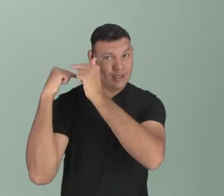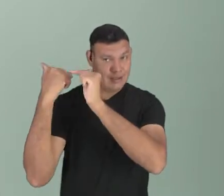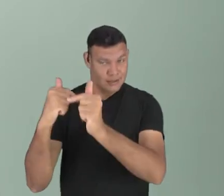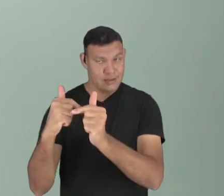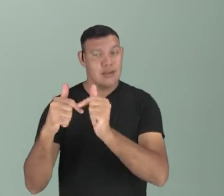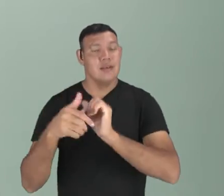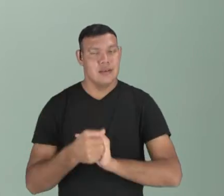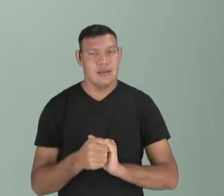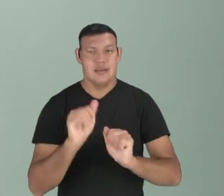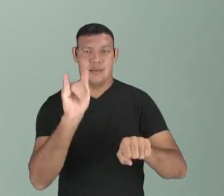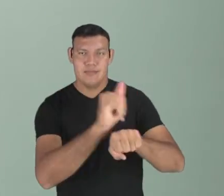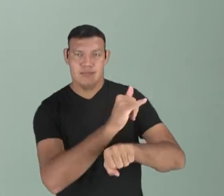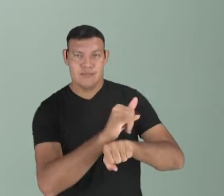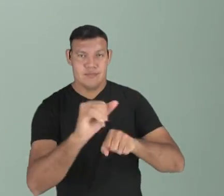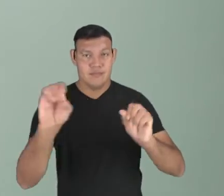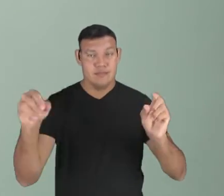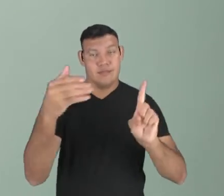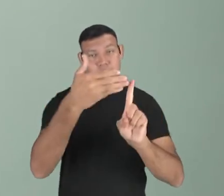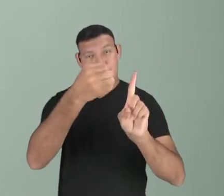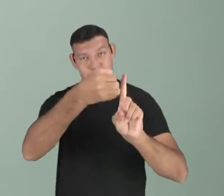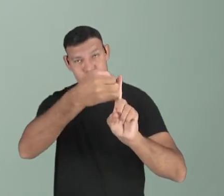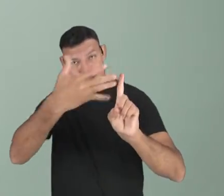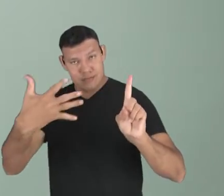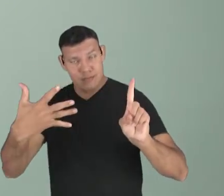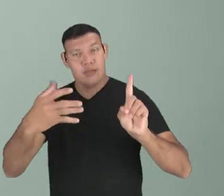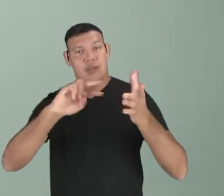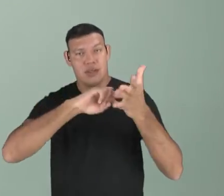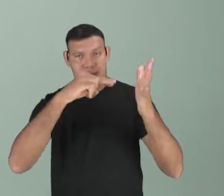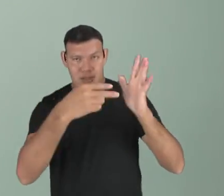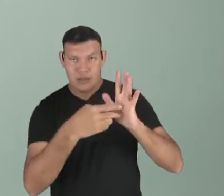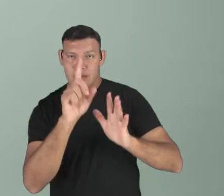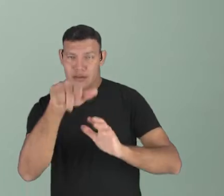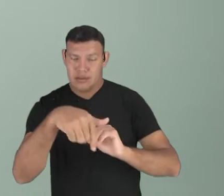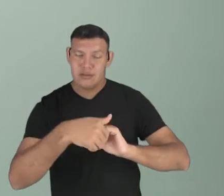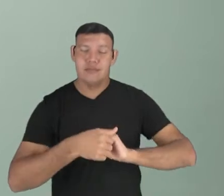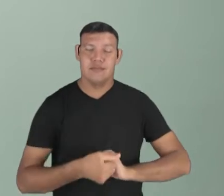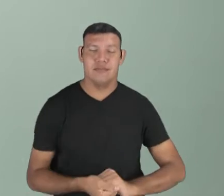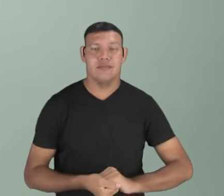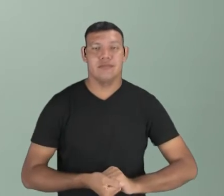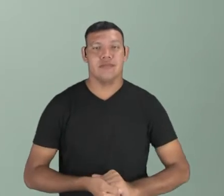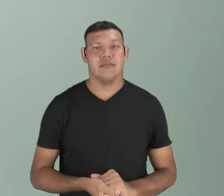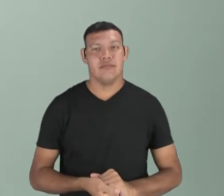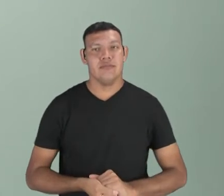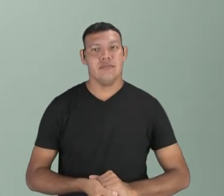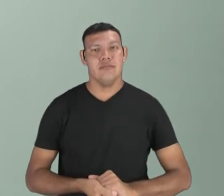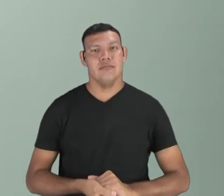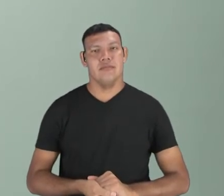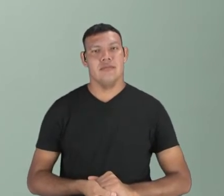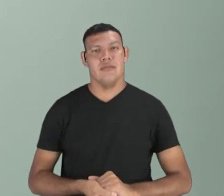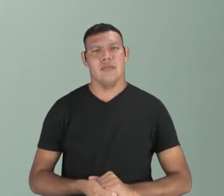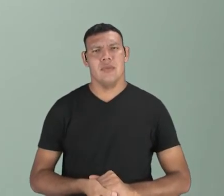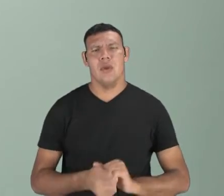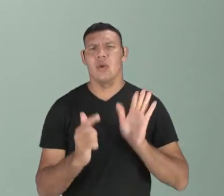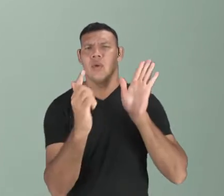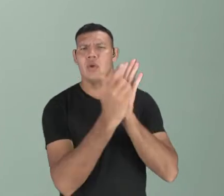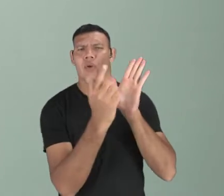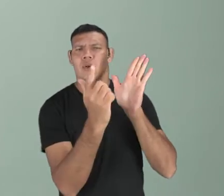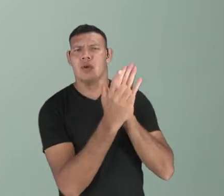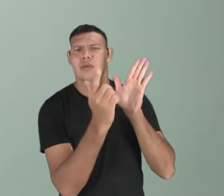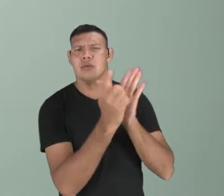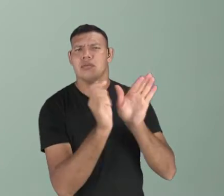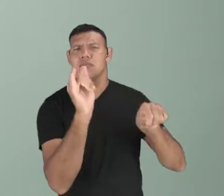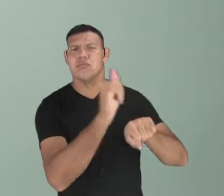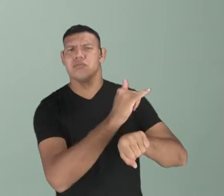teoricamente, operadores argumentativos significa isso para nós. Então, qual é a função